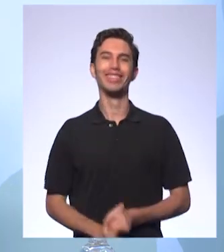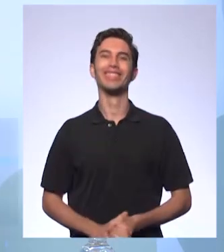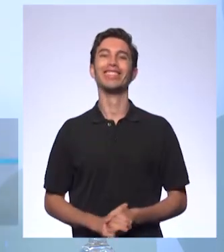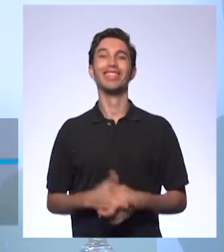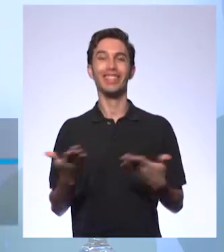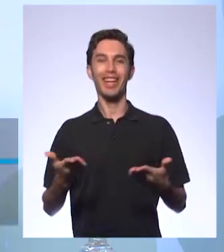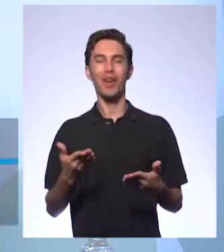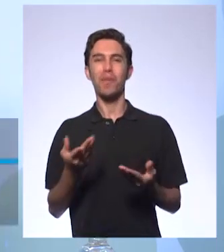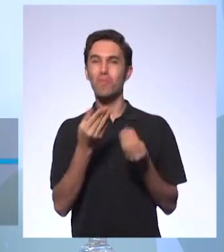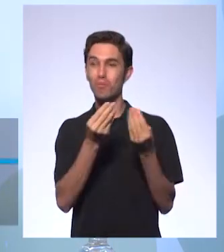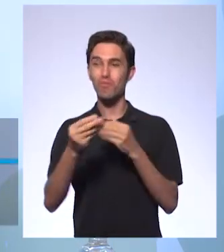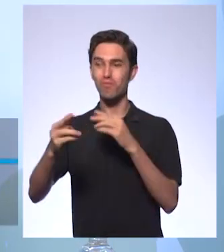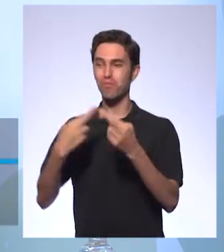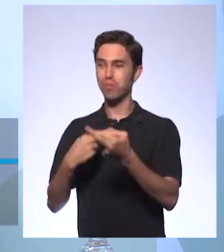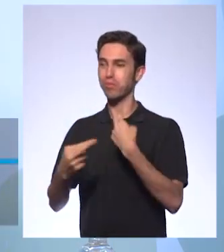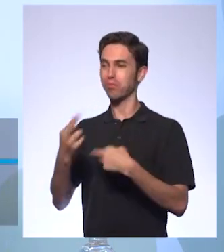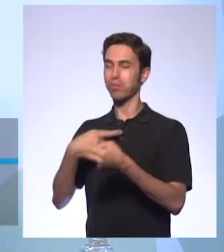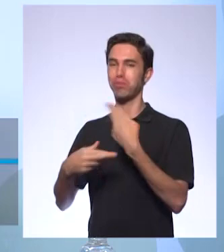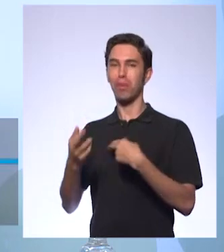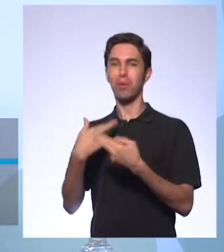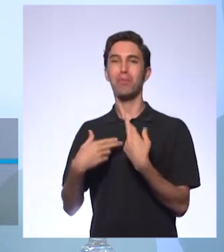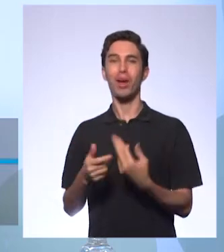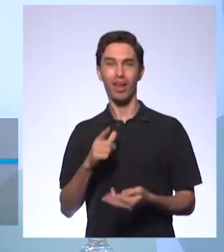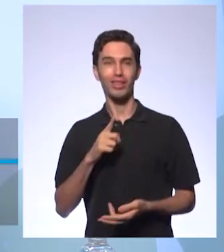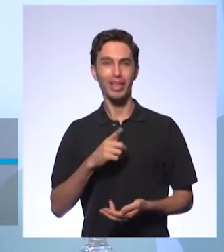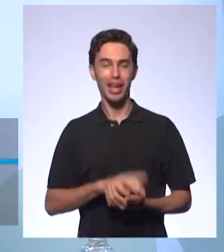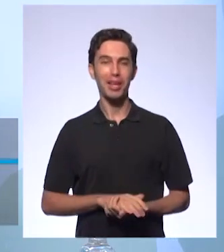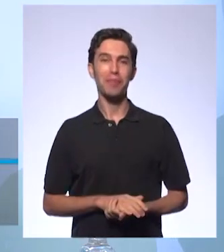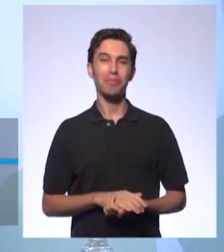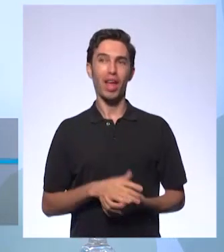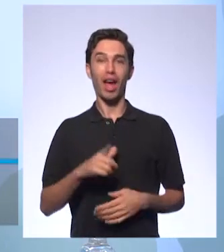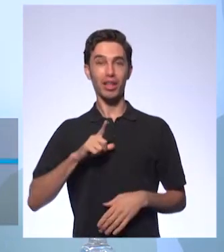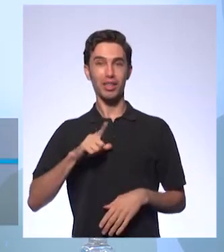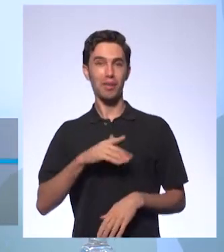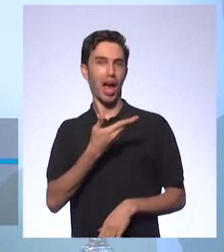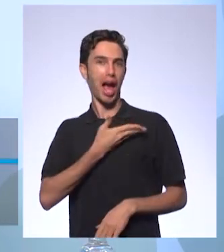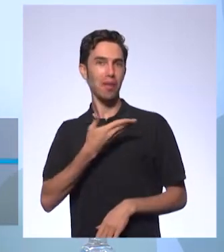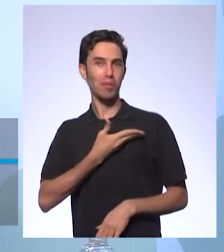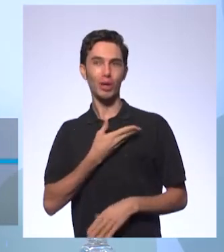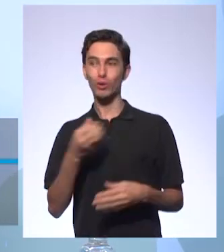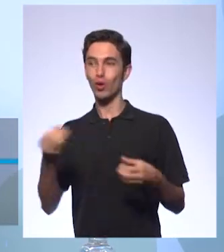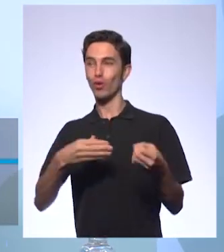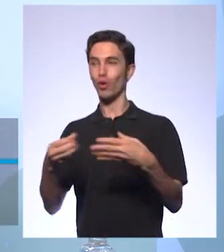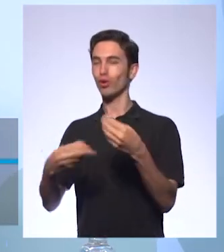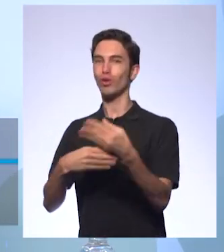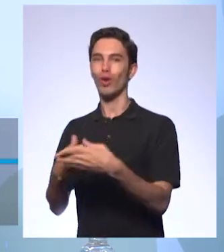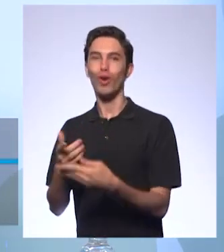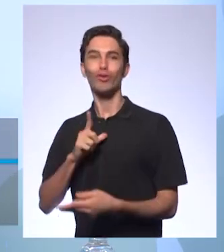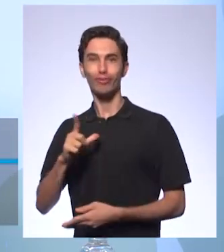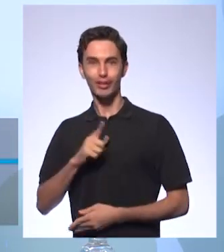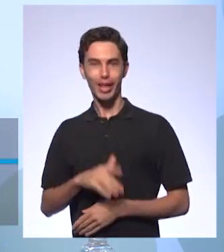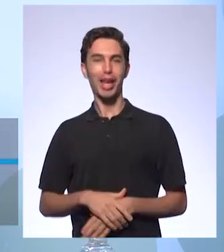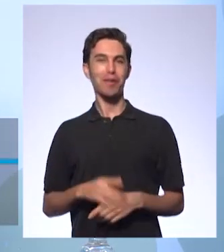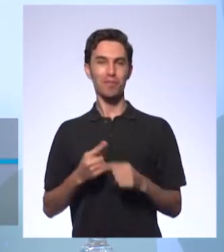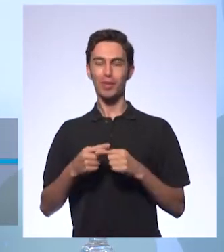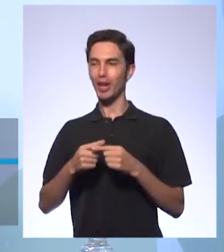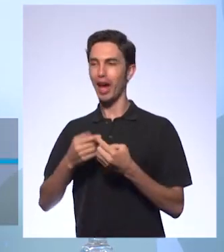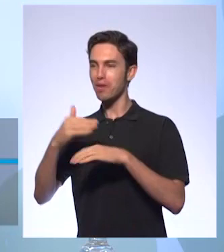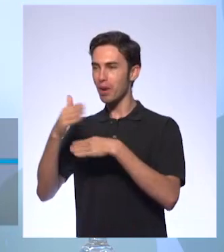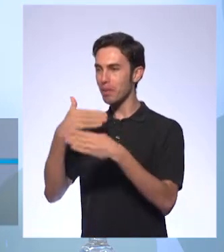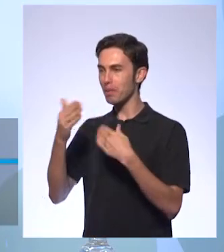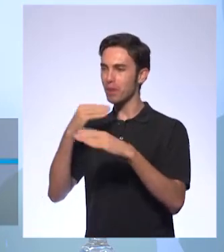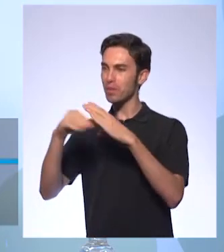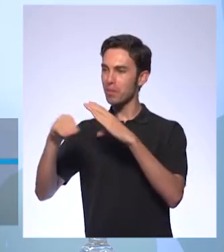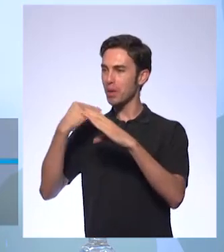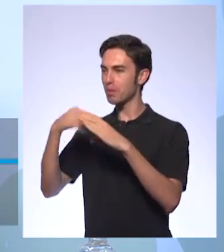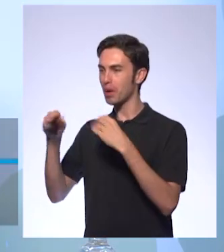várias mensagens, gente, fiquei muito feliz mesmo. Conheci vários amigos nessa quarentena, não conheço pessoalmente, mas de mensagens, e assim, eu